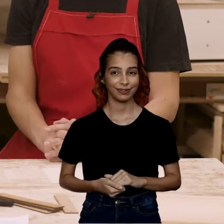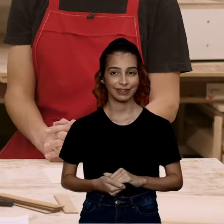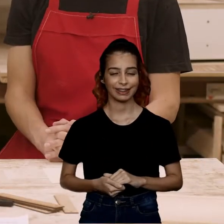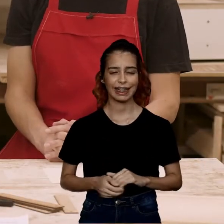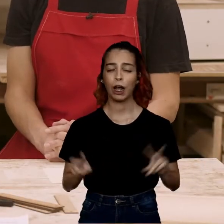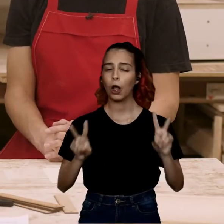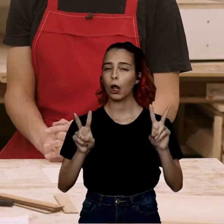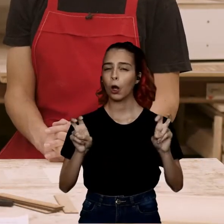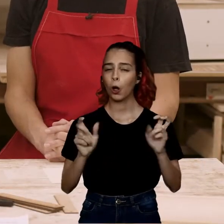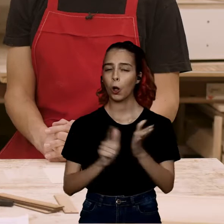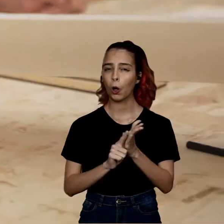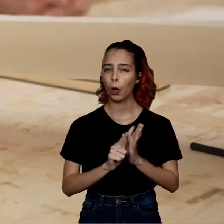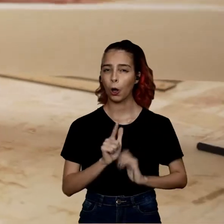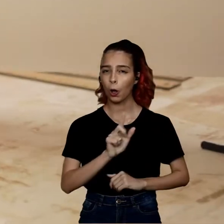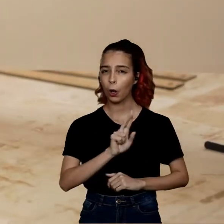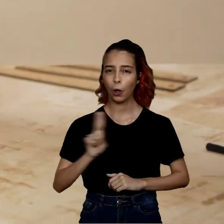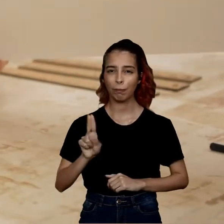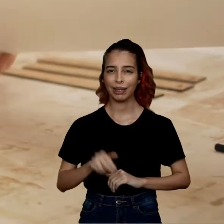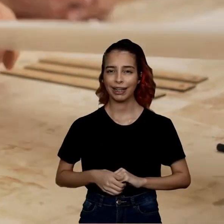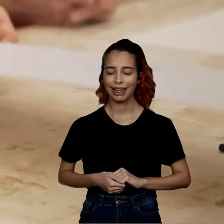que a gente chama de papel pluma.